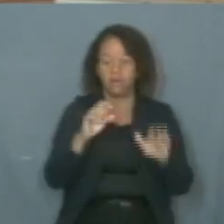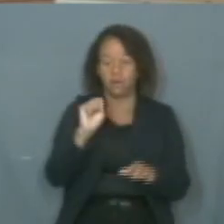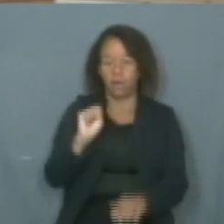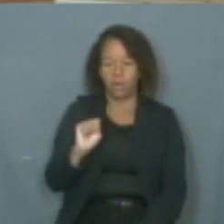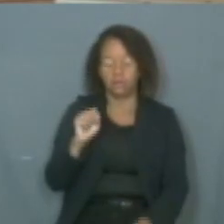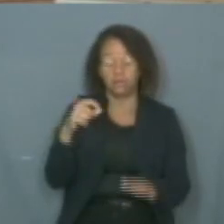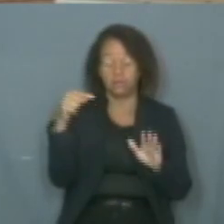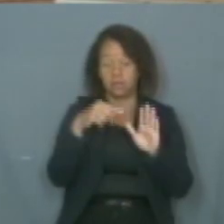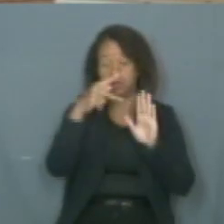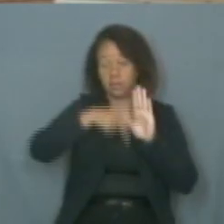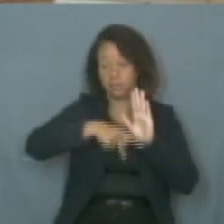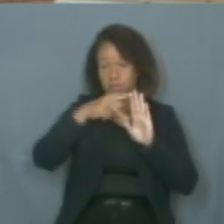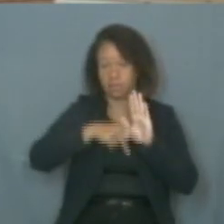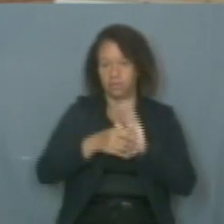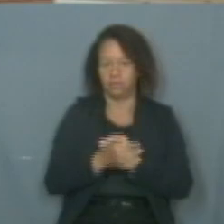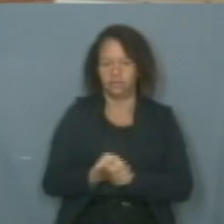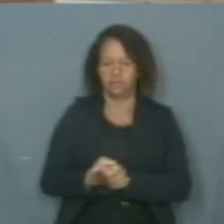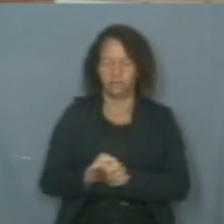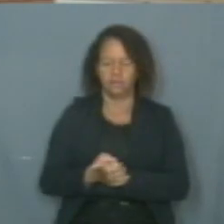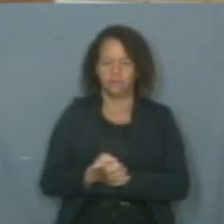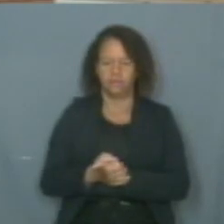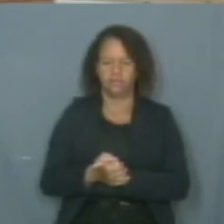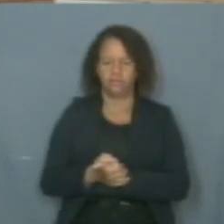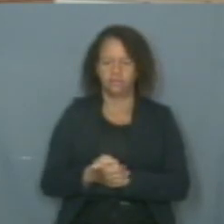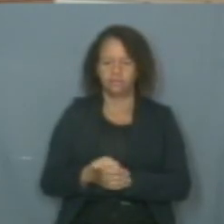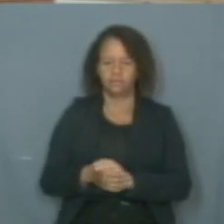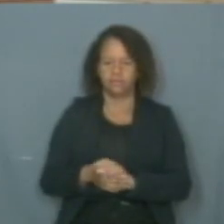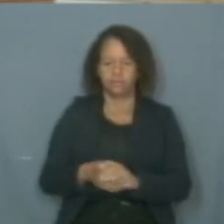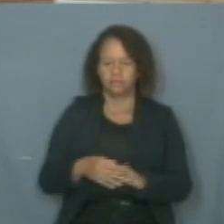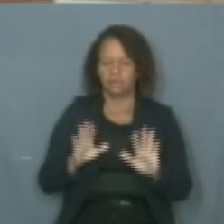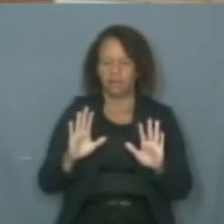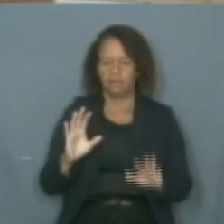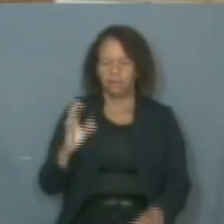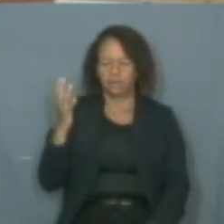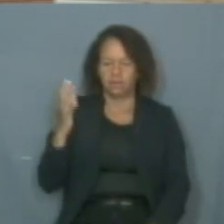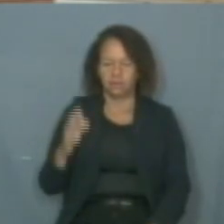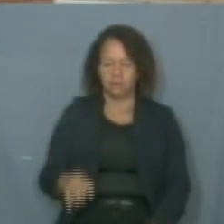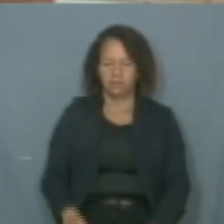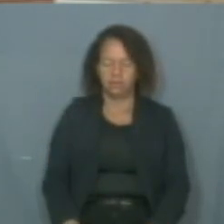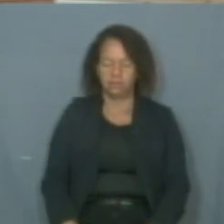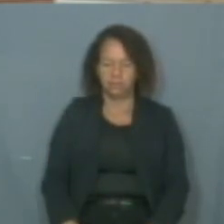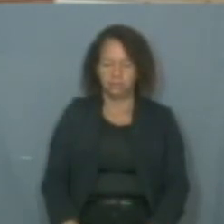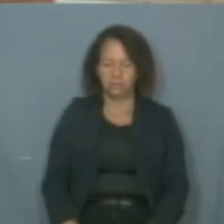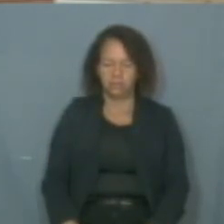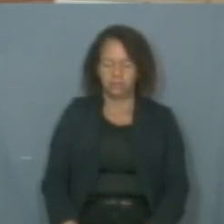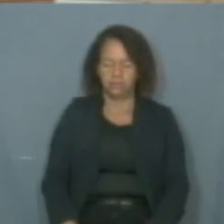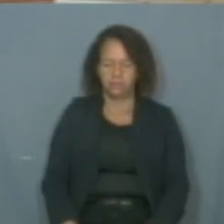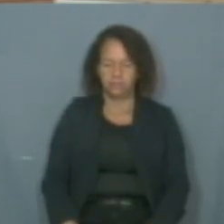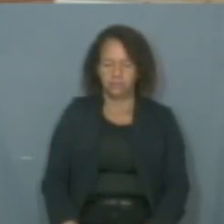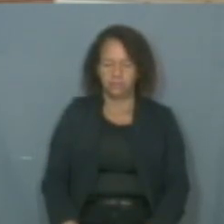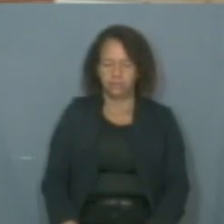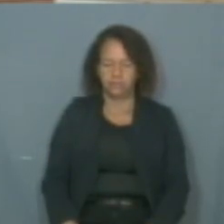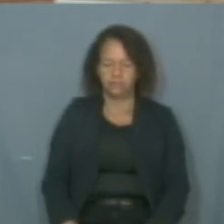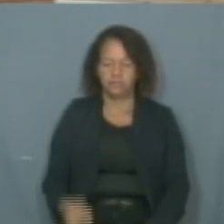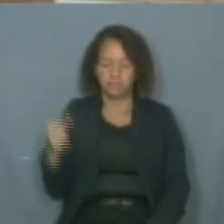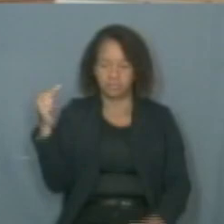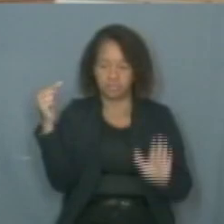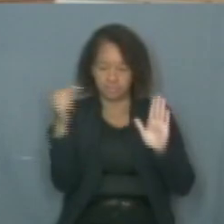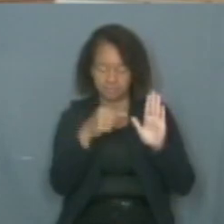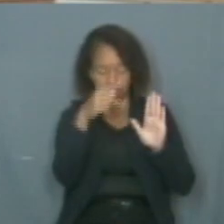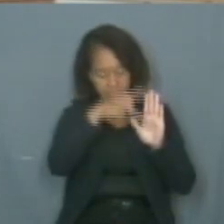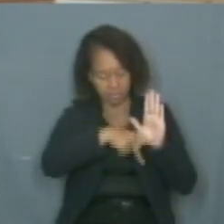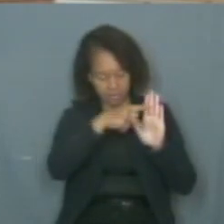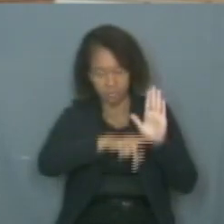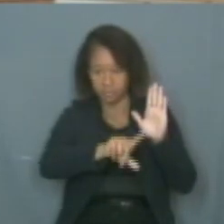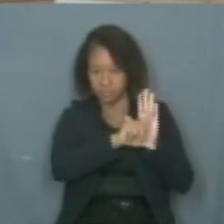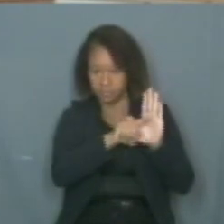desse projeto, meio que fala que isso não vai acontecer. Então assim, esse projeto de lei,